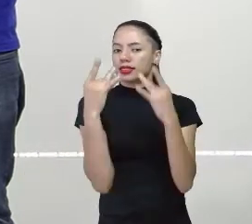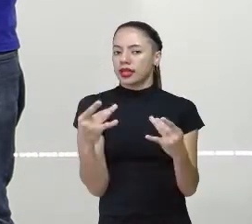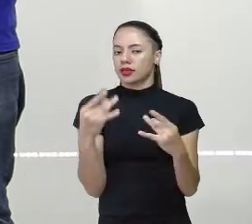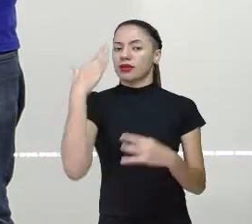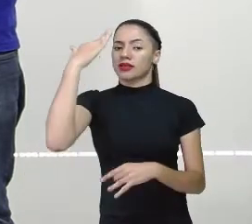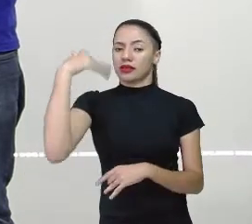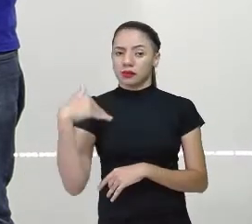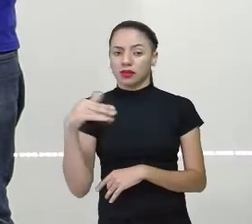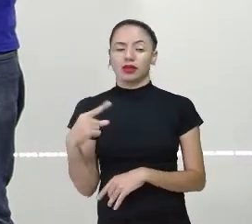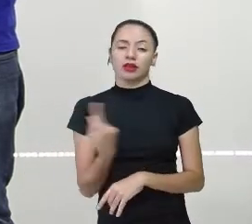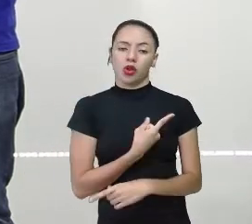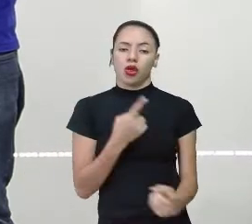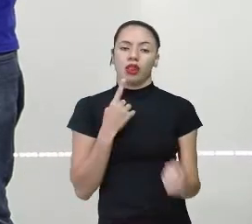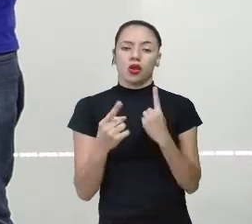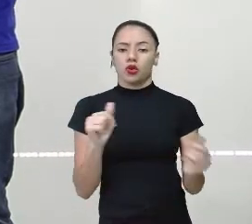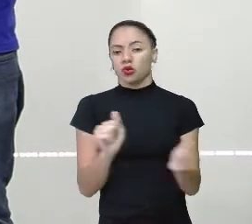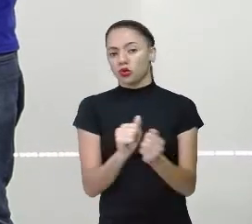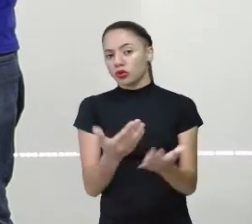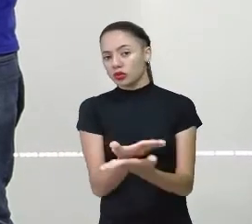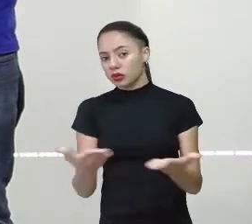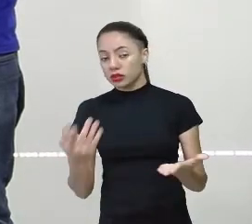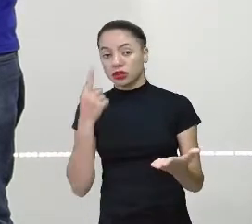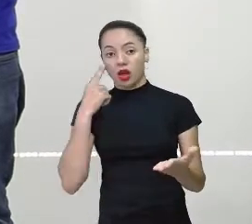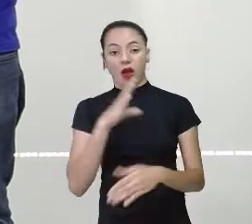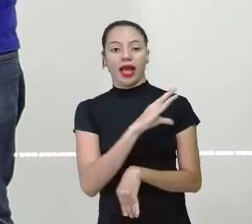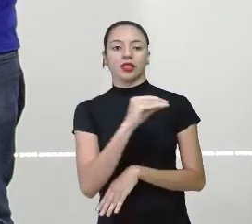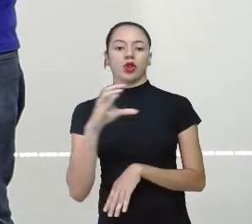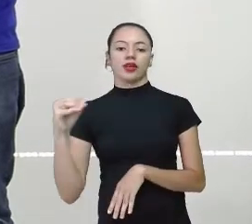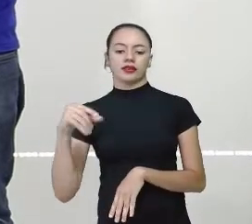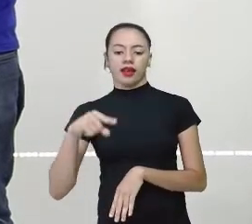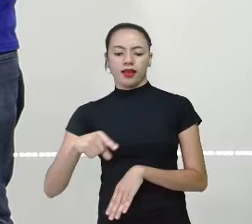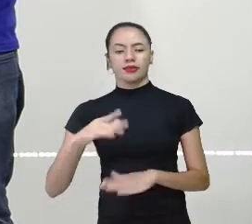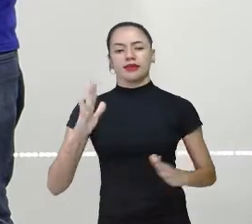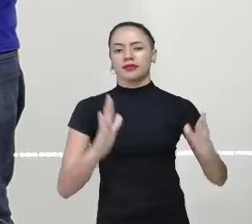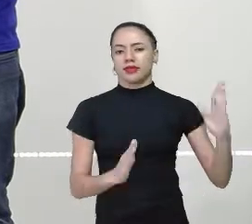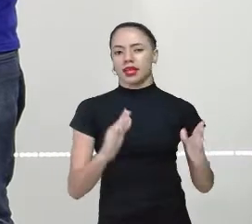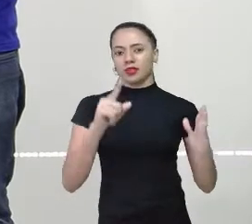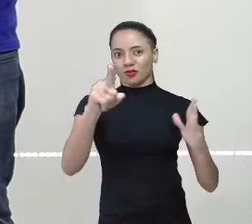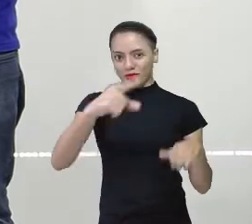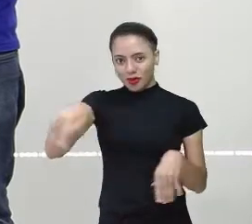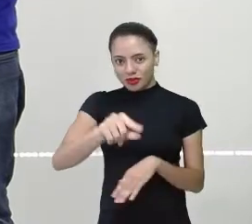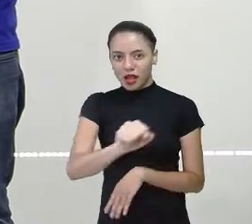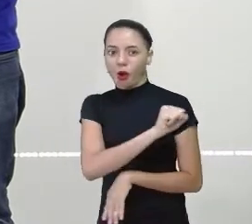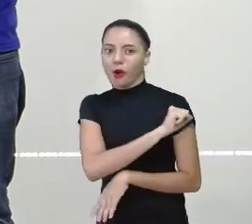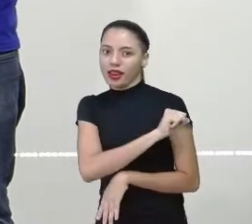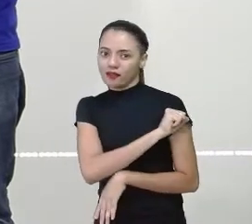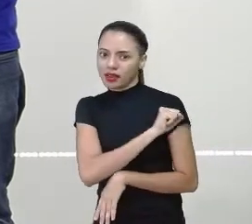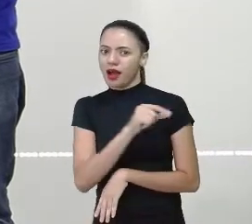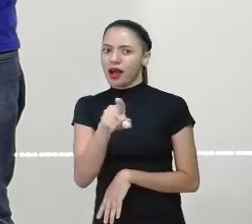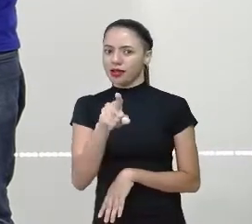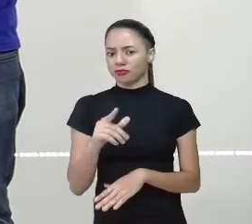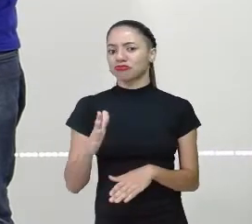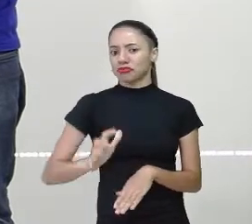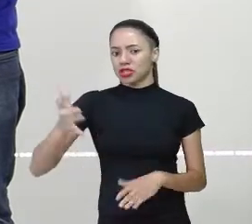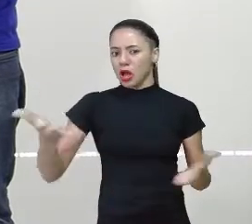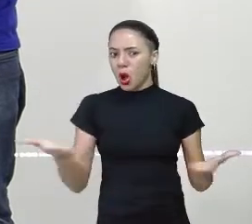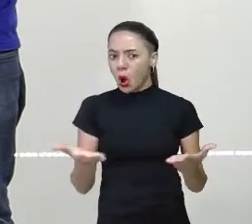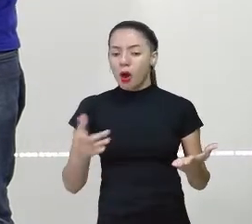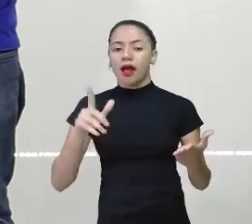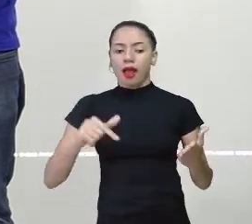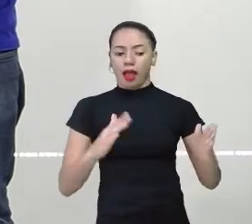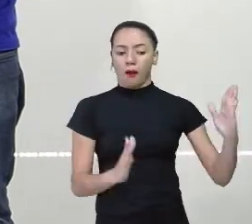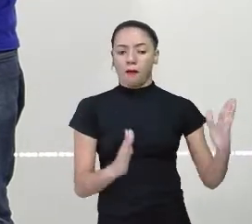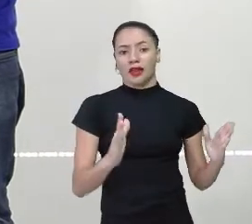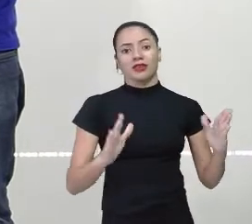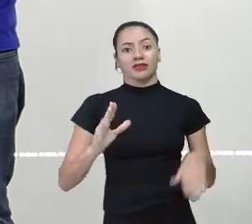disso que a gente vem dialogando com vocês, de que a própria adolescência, essa fase que vocês, 8º ano, estão, é uma fase da vida. Nós já passamos